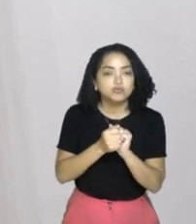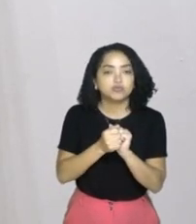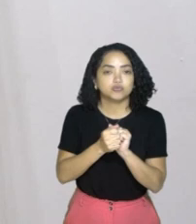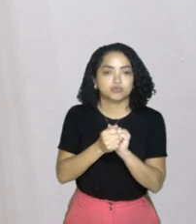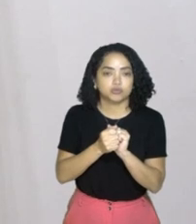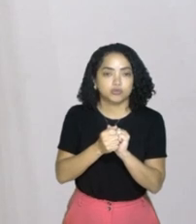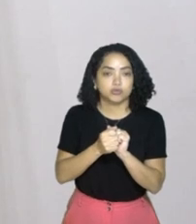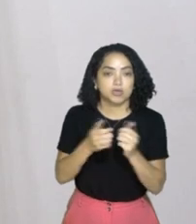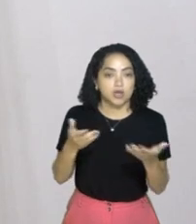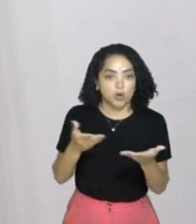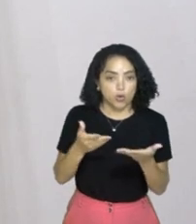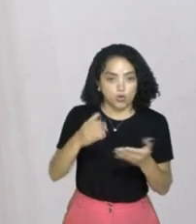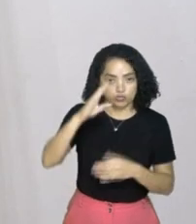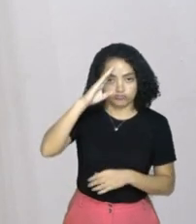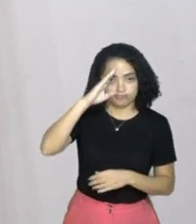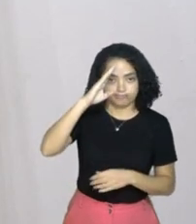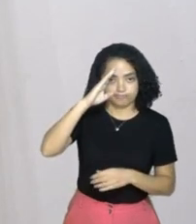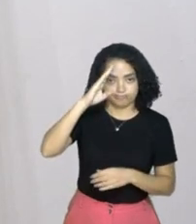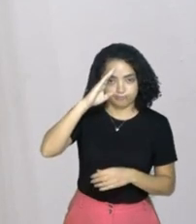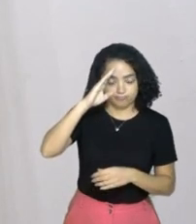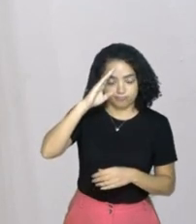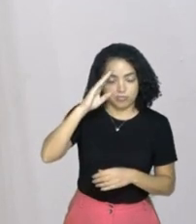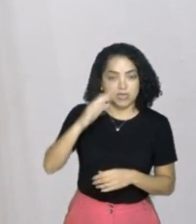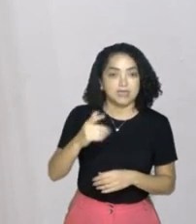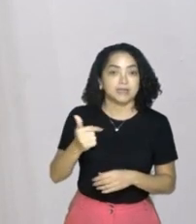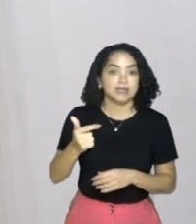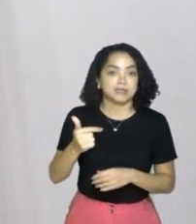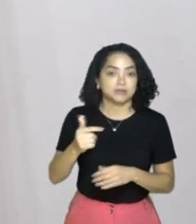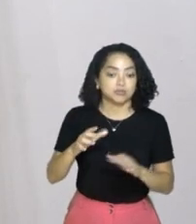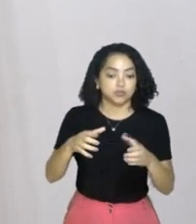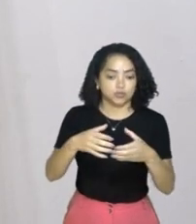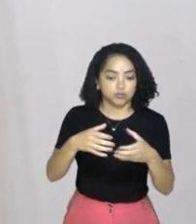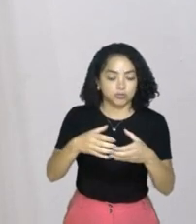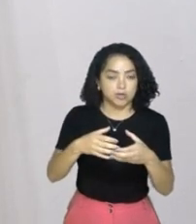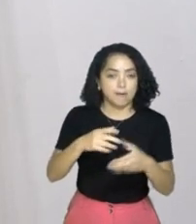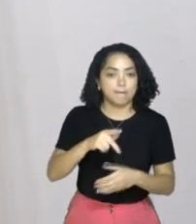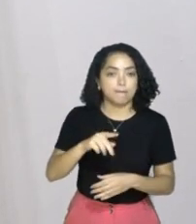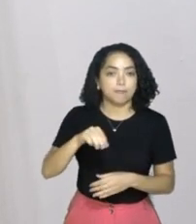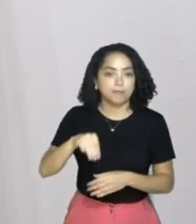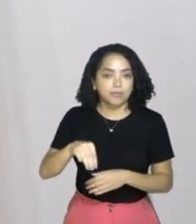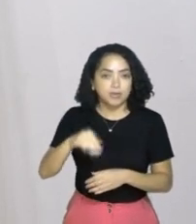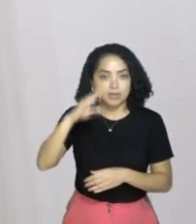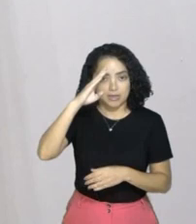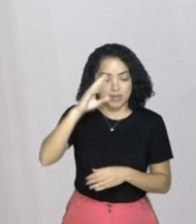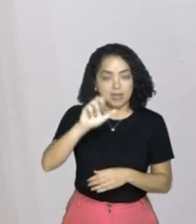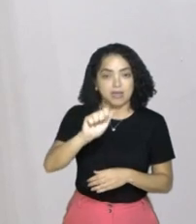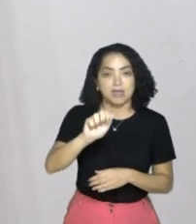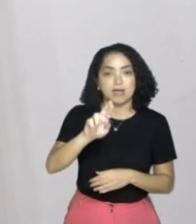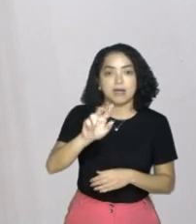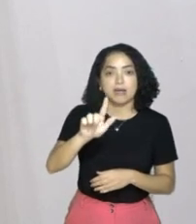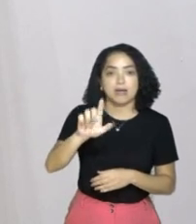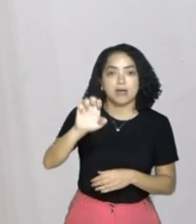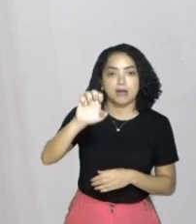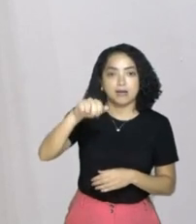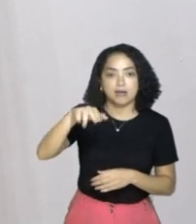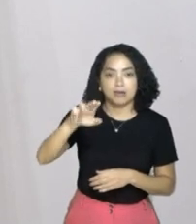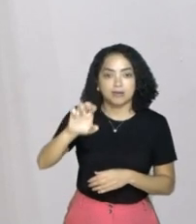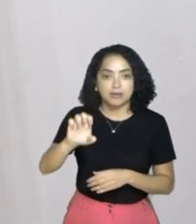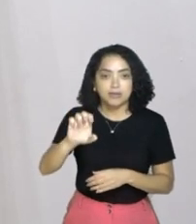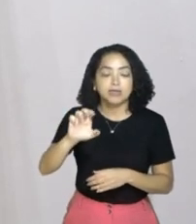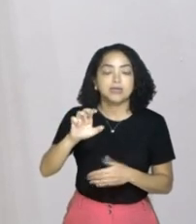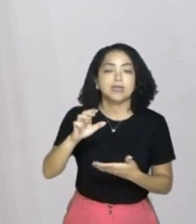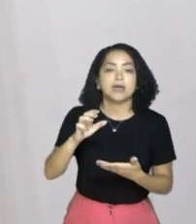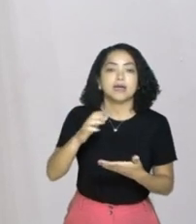com a comandante da 12ª Regional da Polícia Militar a Coronel Arlene Vilela conversando sobre